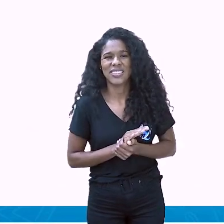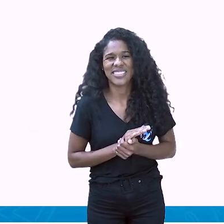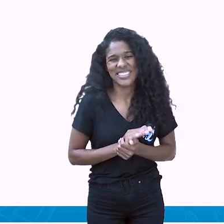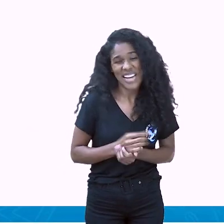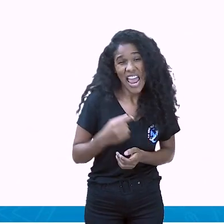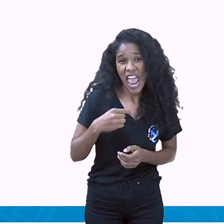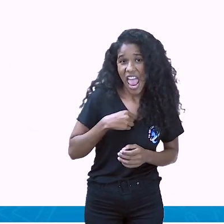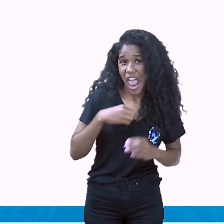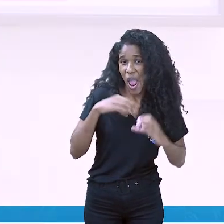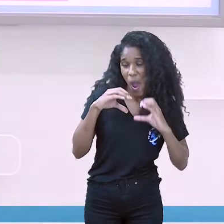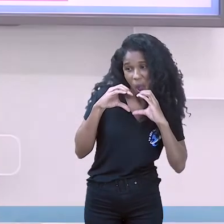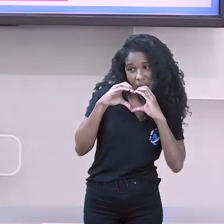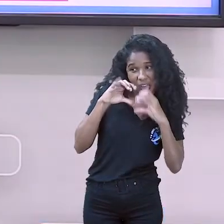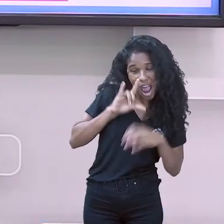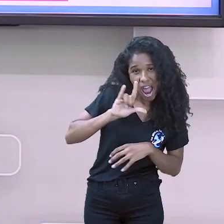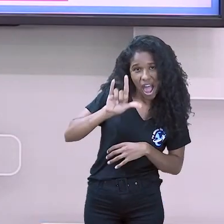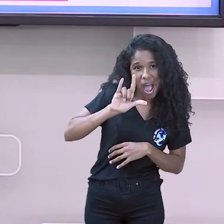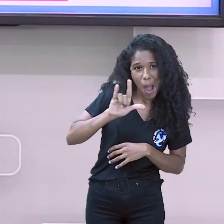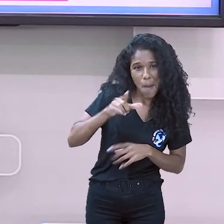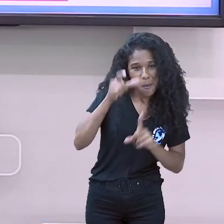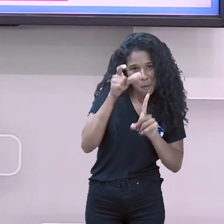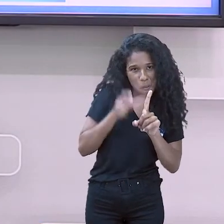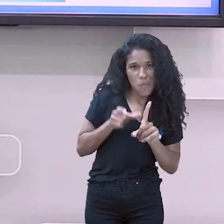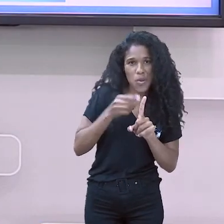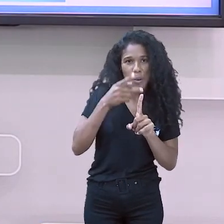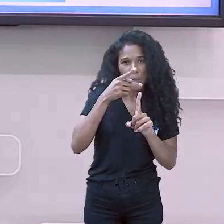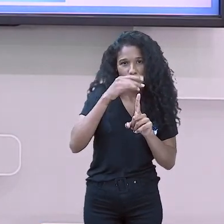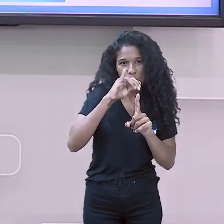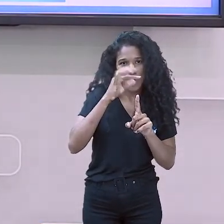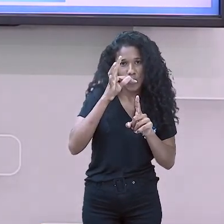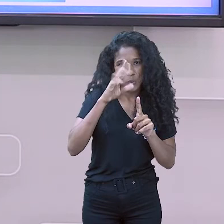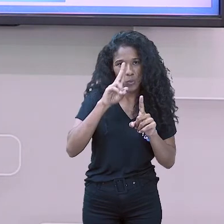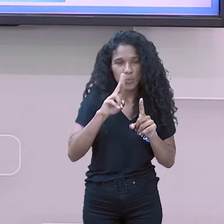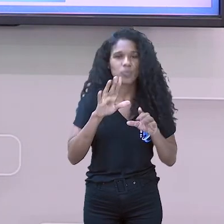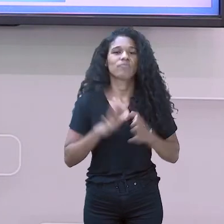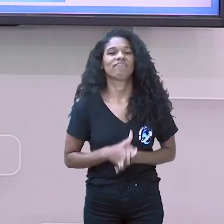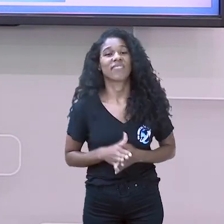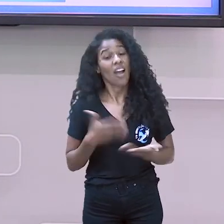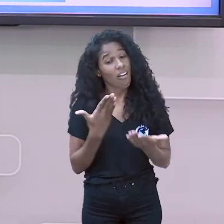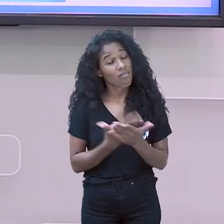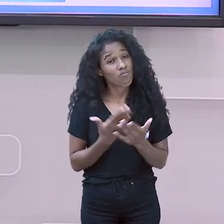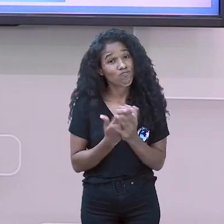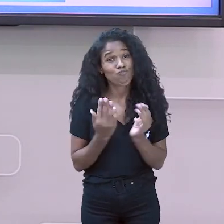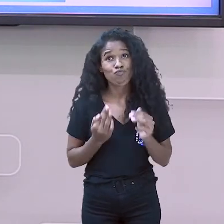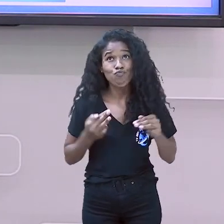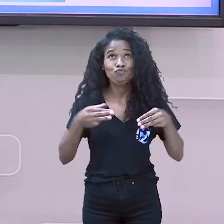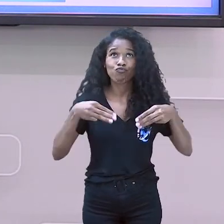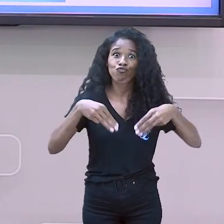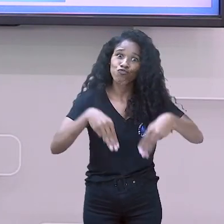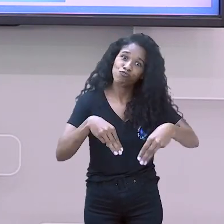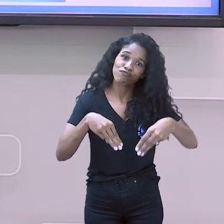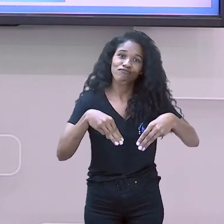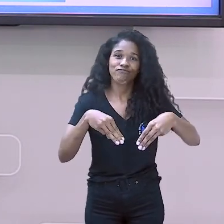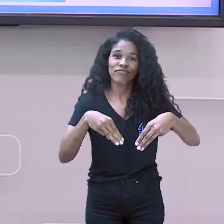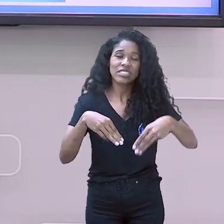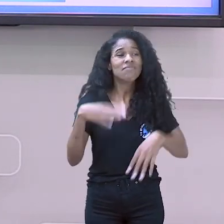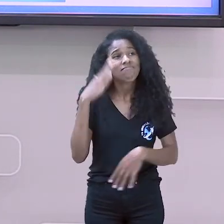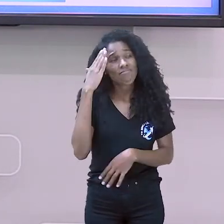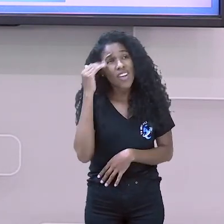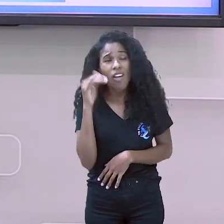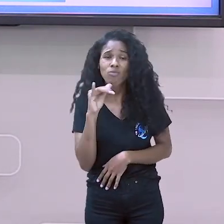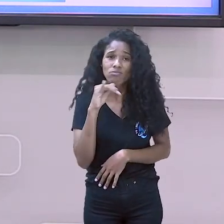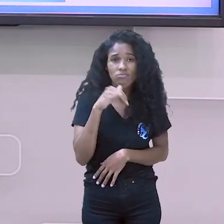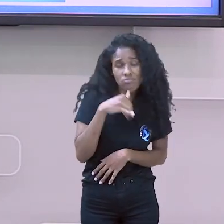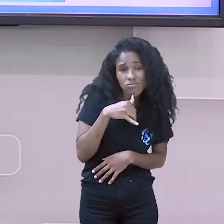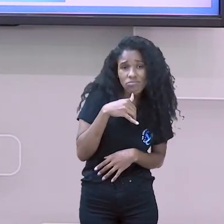te amando, viu? Sua fã número 1. E a nossa aula, pessoal, chegou ao fim. Eu sei, foi super divertido hoje, foi